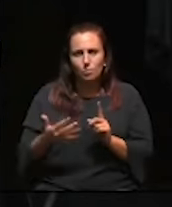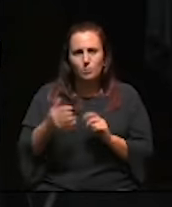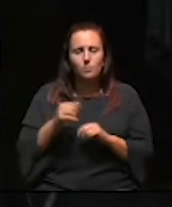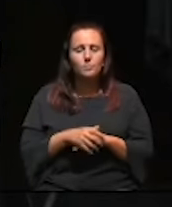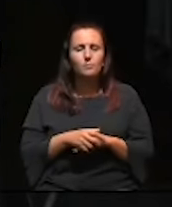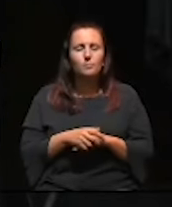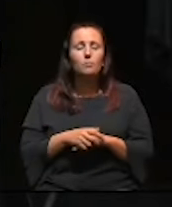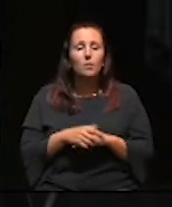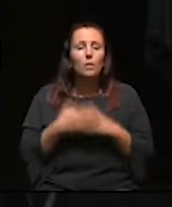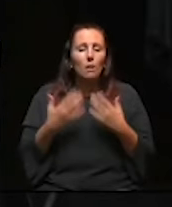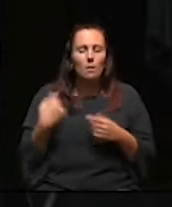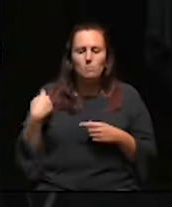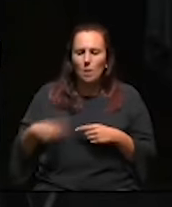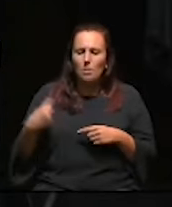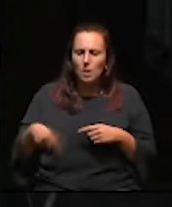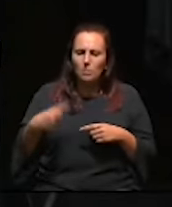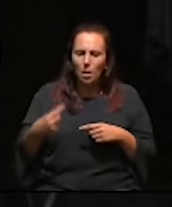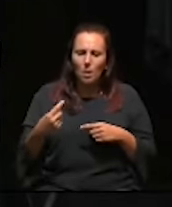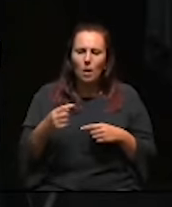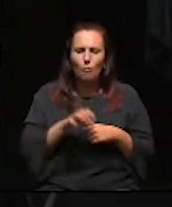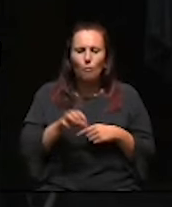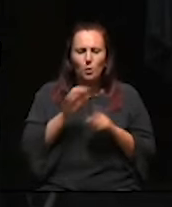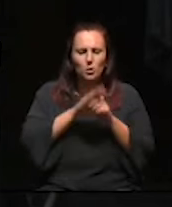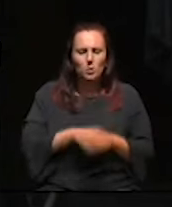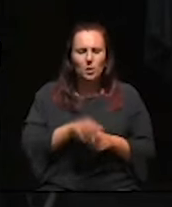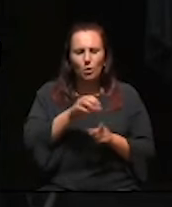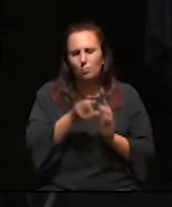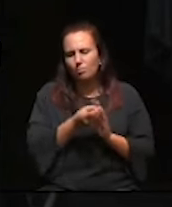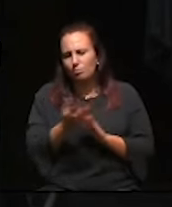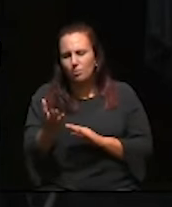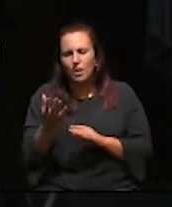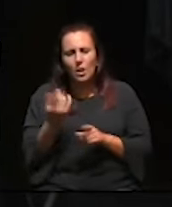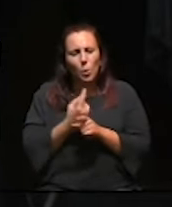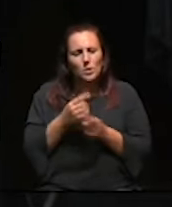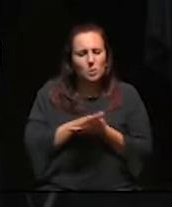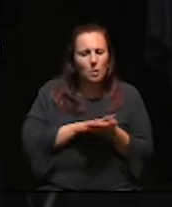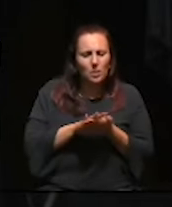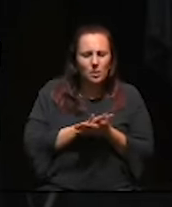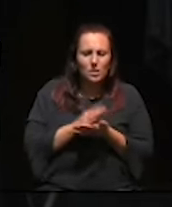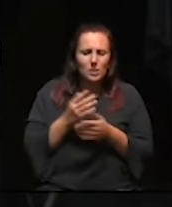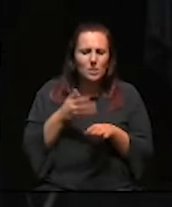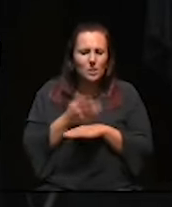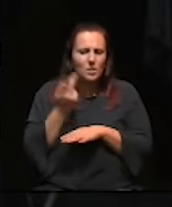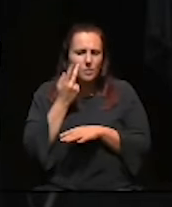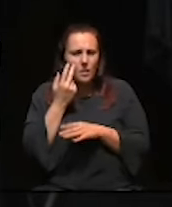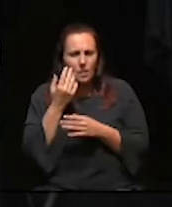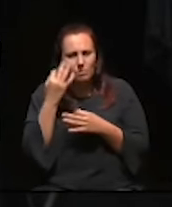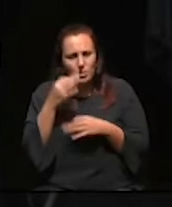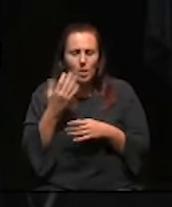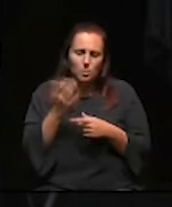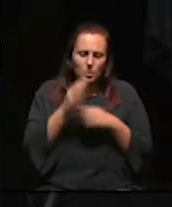LGBTIQA+. Enfrentam diariamente diversas formas de discriminação em questões essenciais a uma vida digna, incluindo